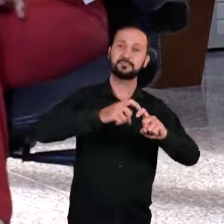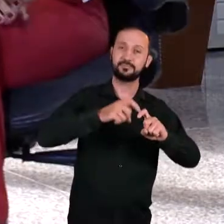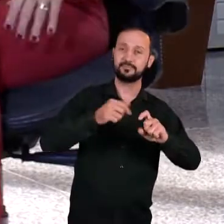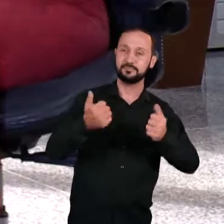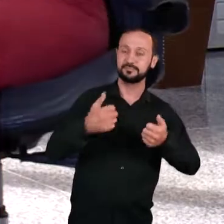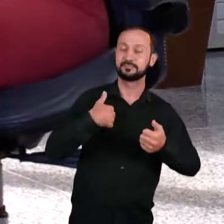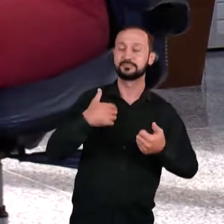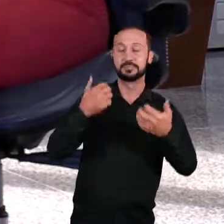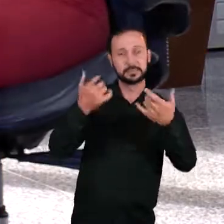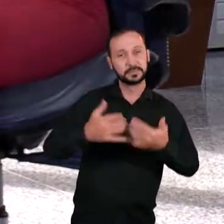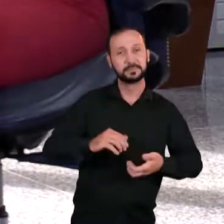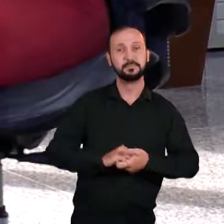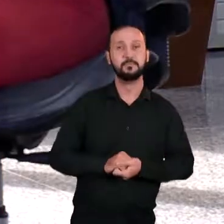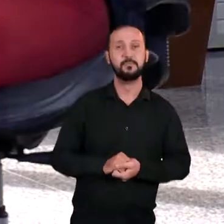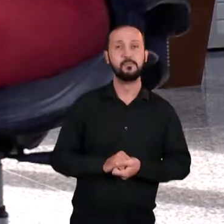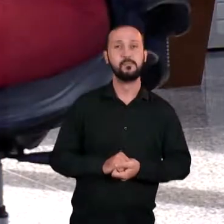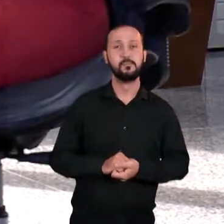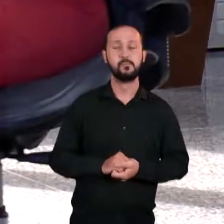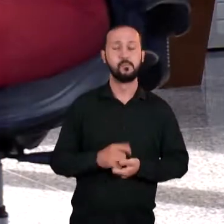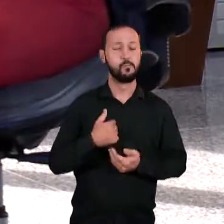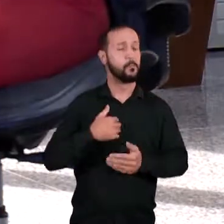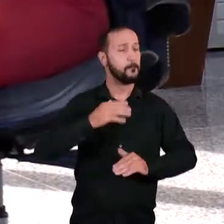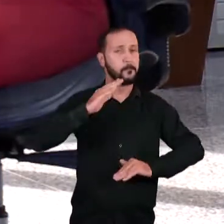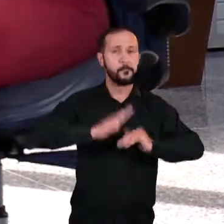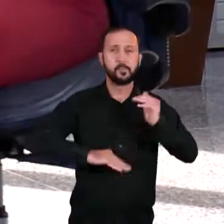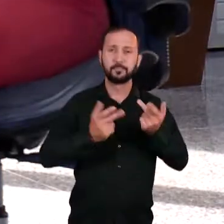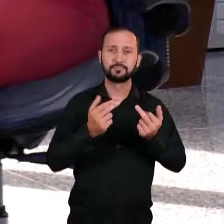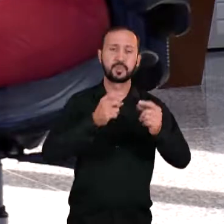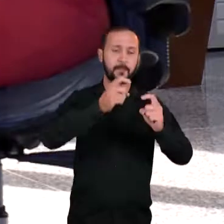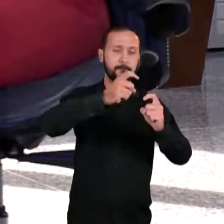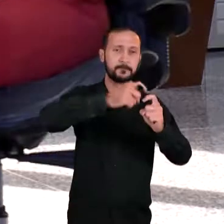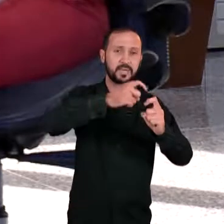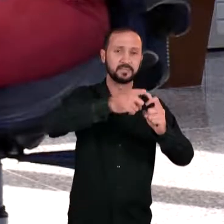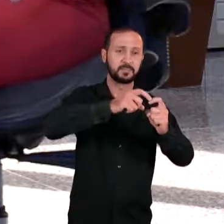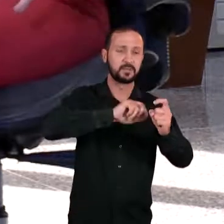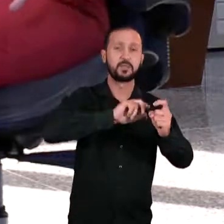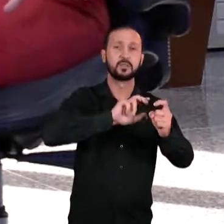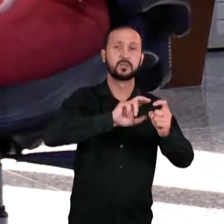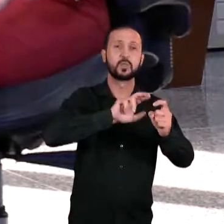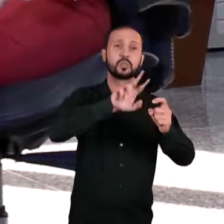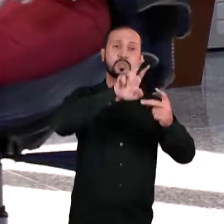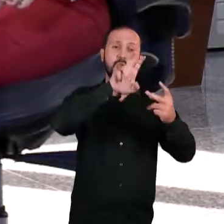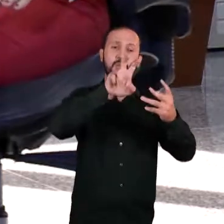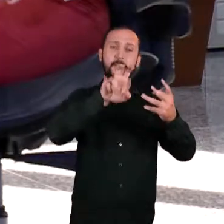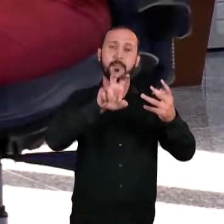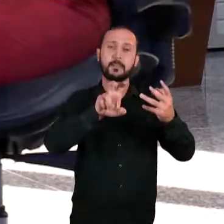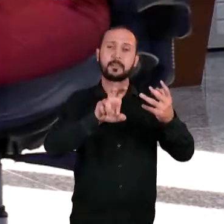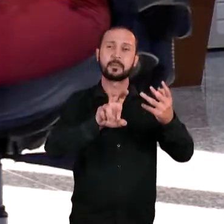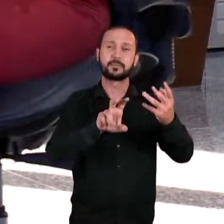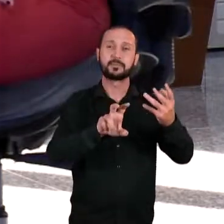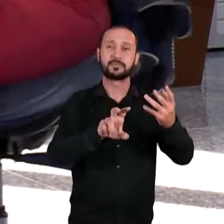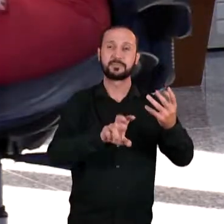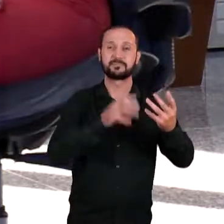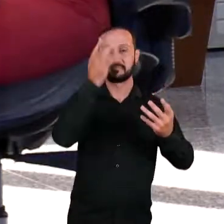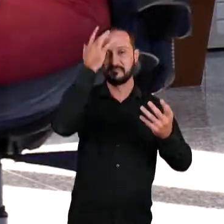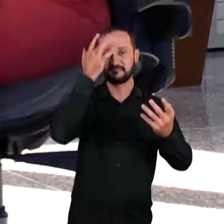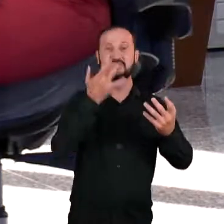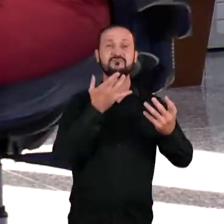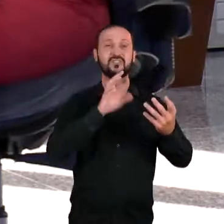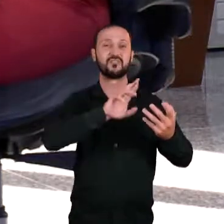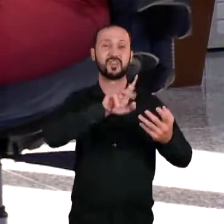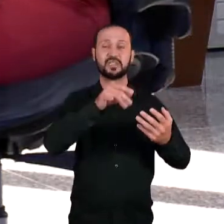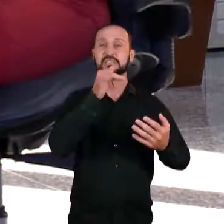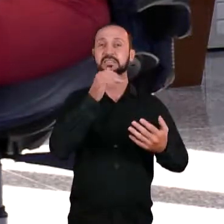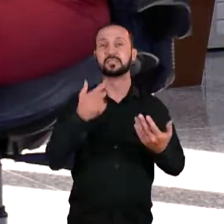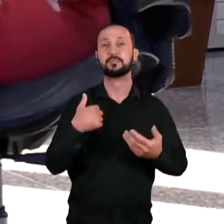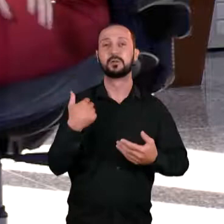um pouquinho melhor. Então, é a mesma profissão, você ser médico, mas existem milhares de perfis diferentes, né? Então, assim, por